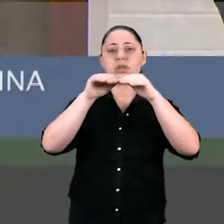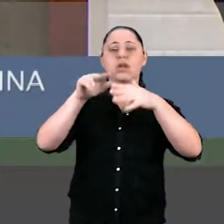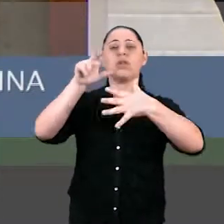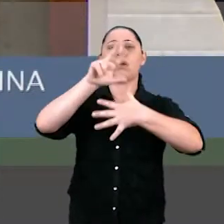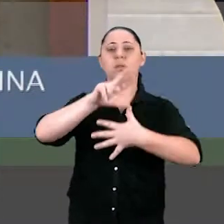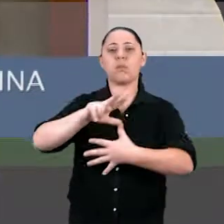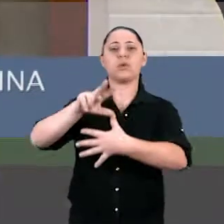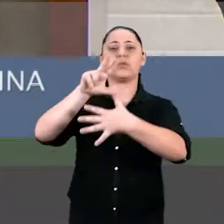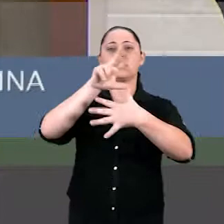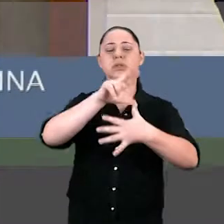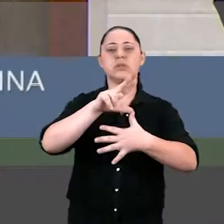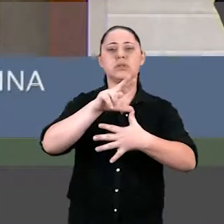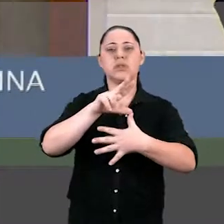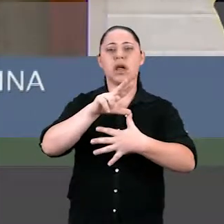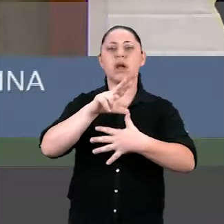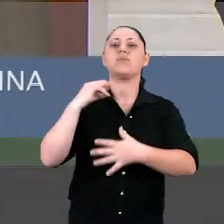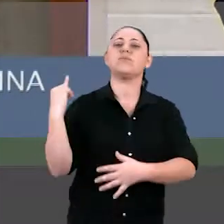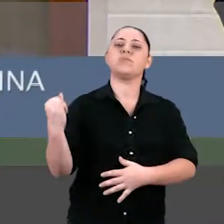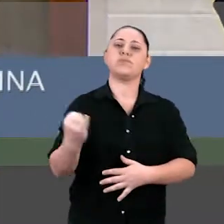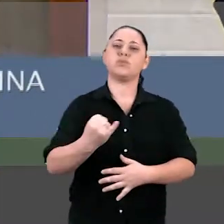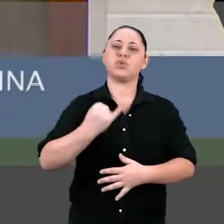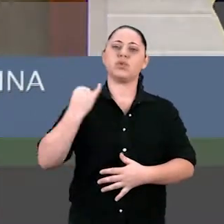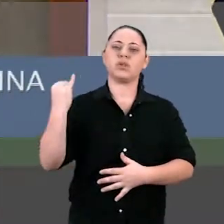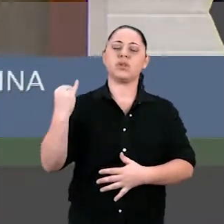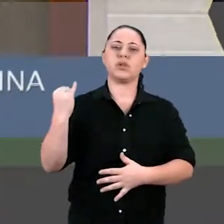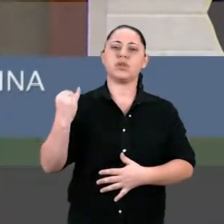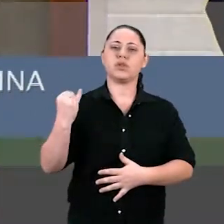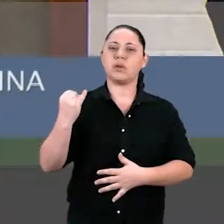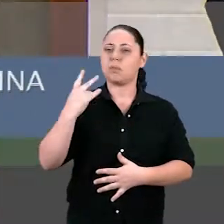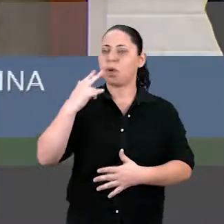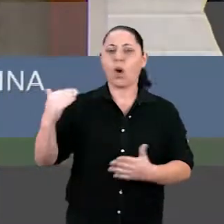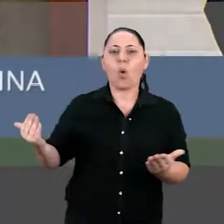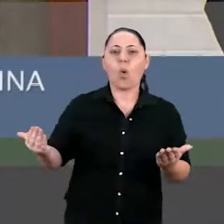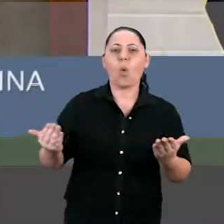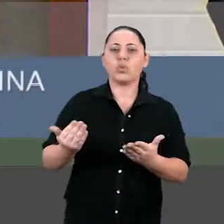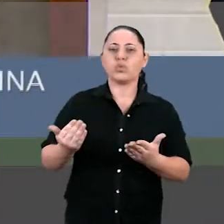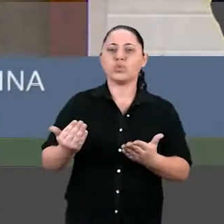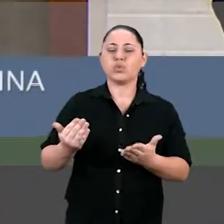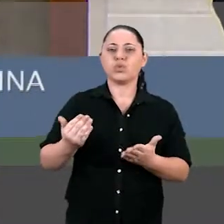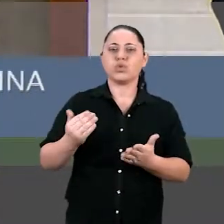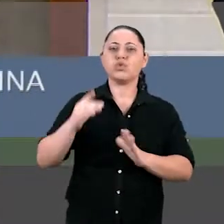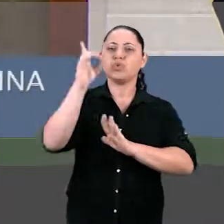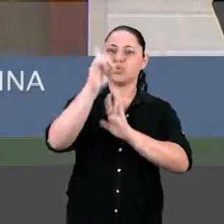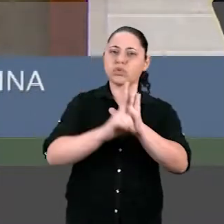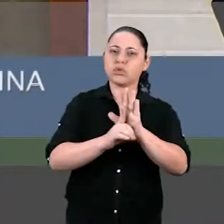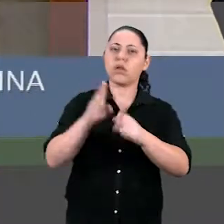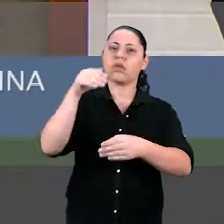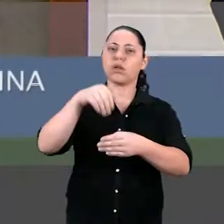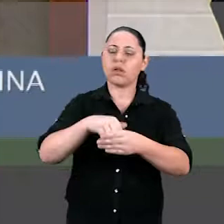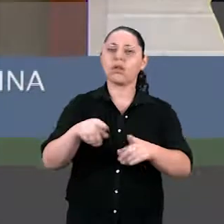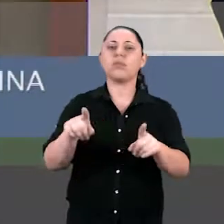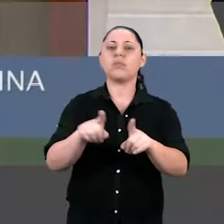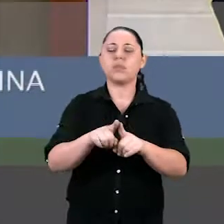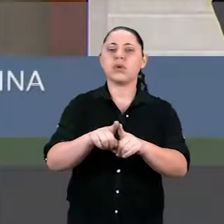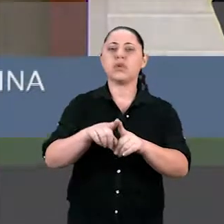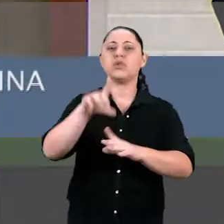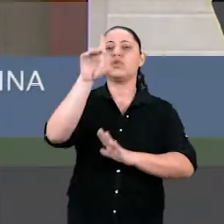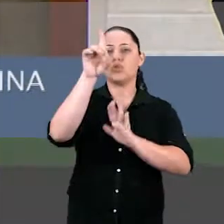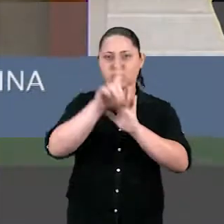Latina, impasses e perspectivas, se torna tão presente não só no direito eleitoral, mas também no